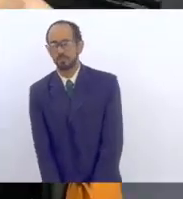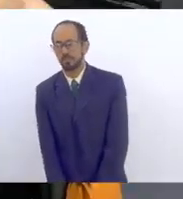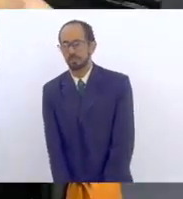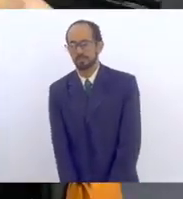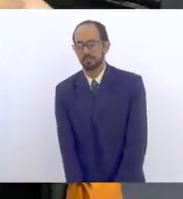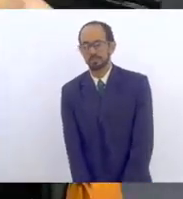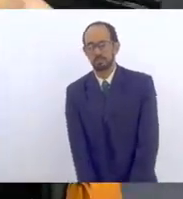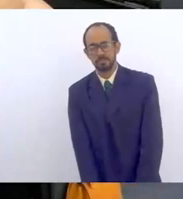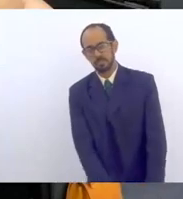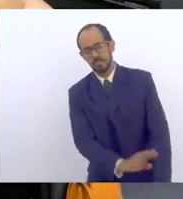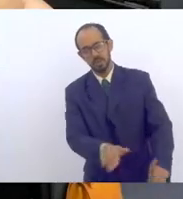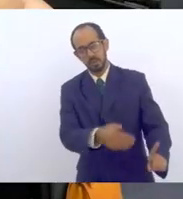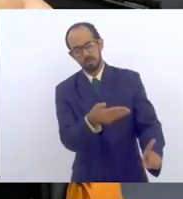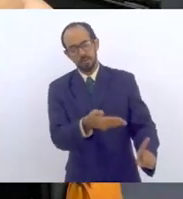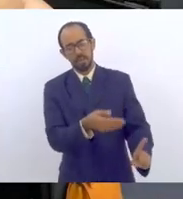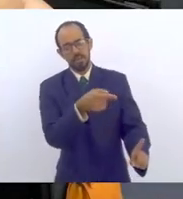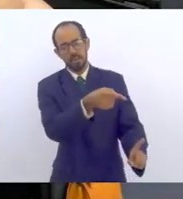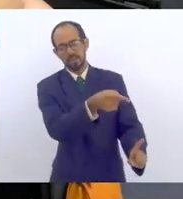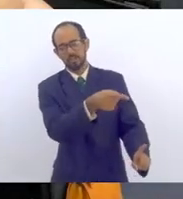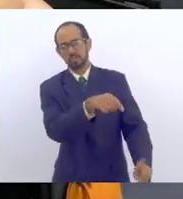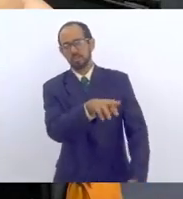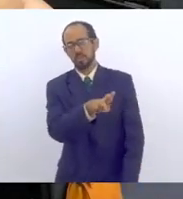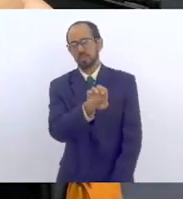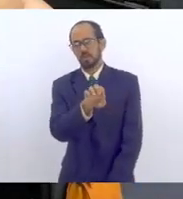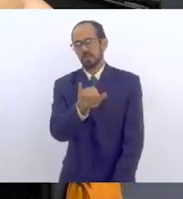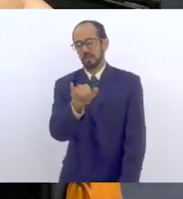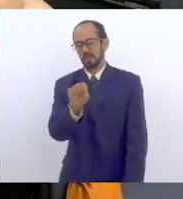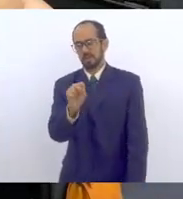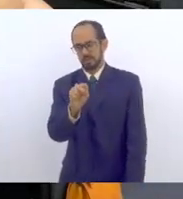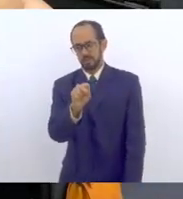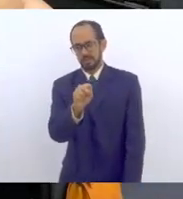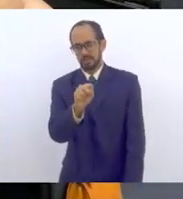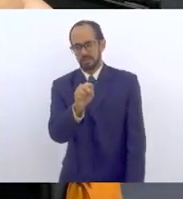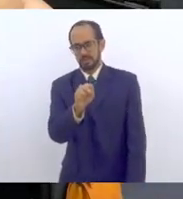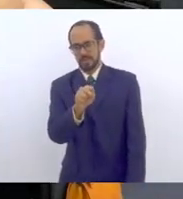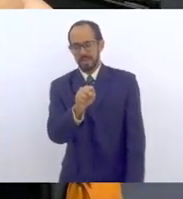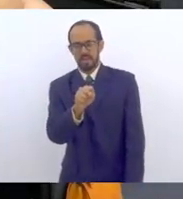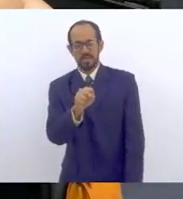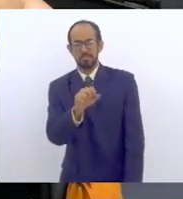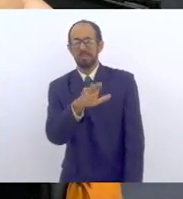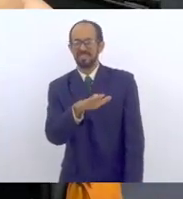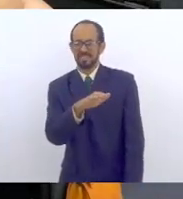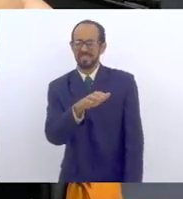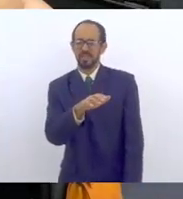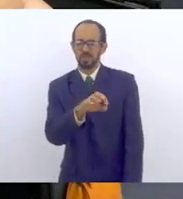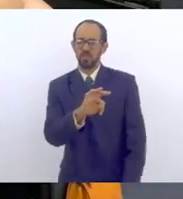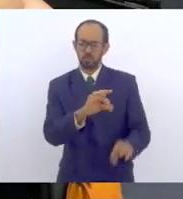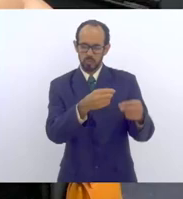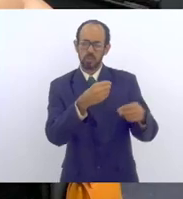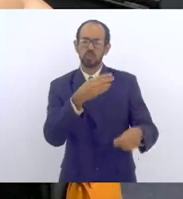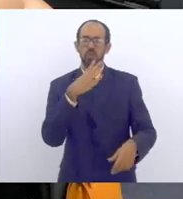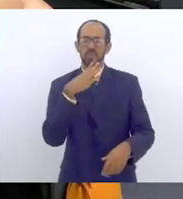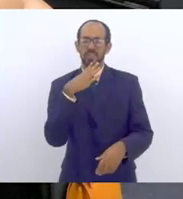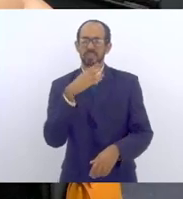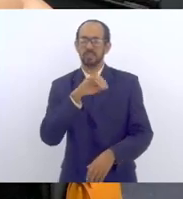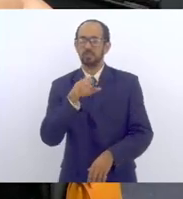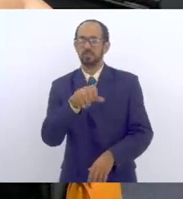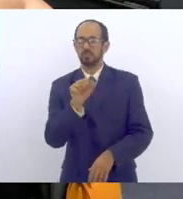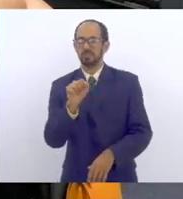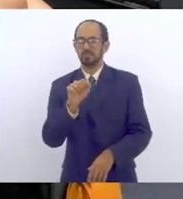essa homenagem ao Reis Na verdade a gente chama ele de Jade eu quero